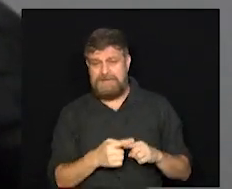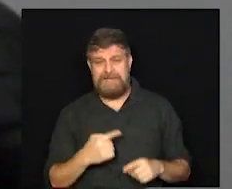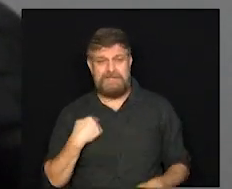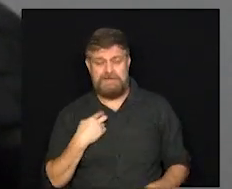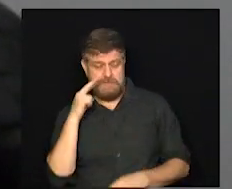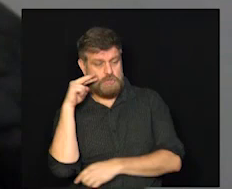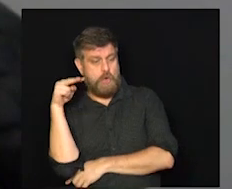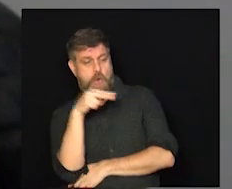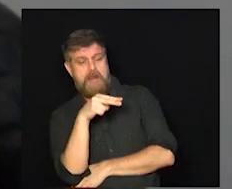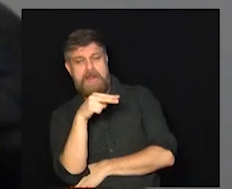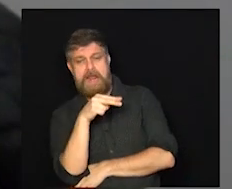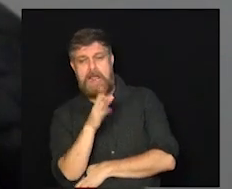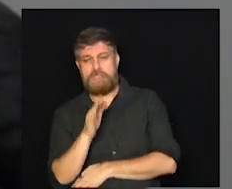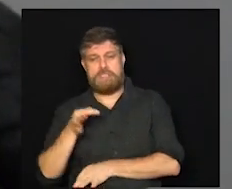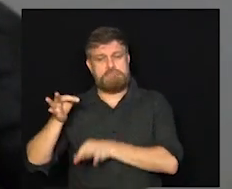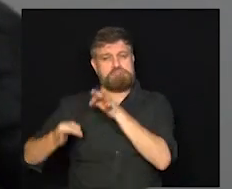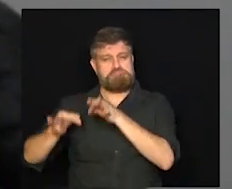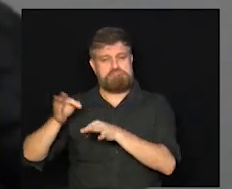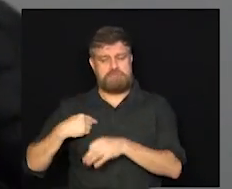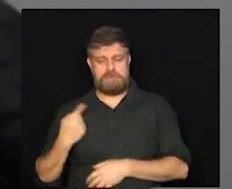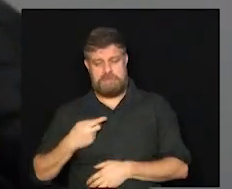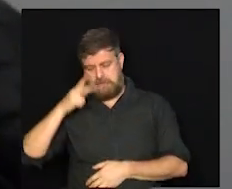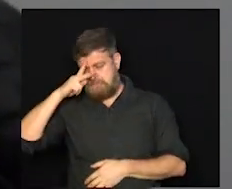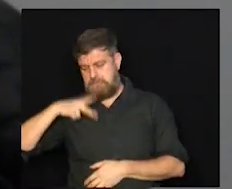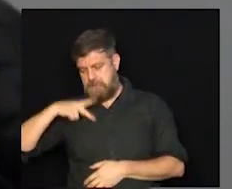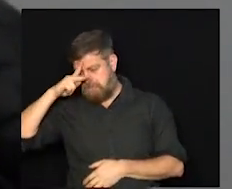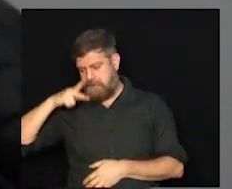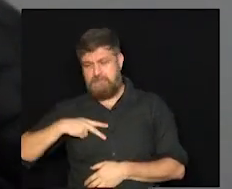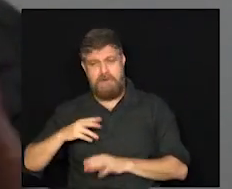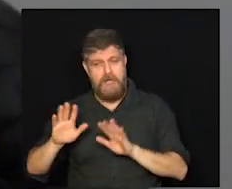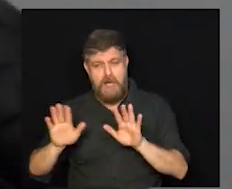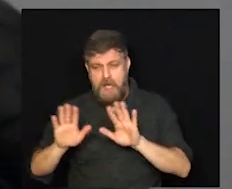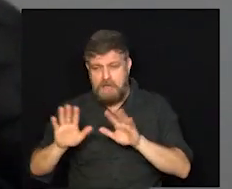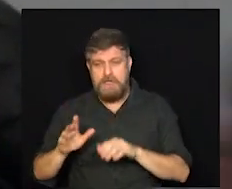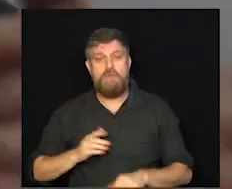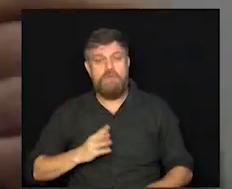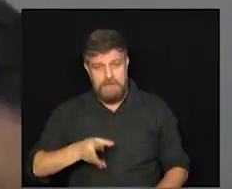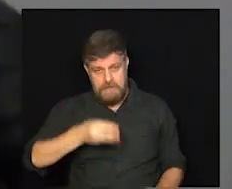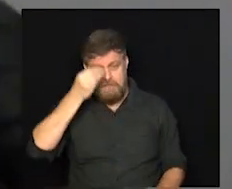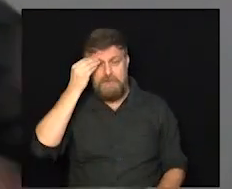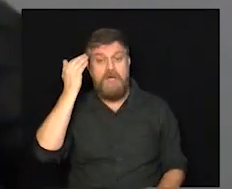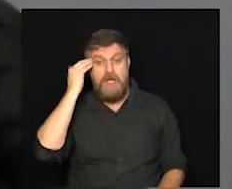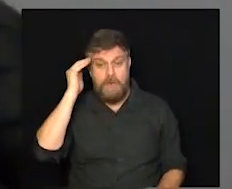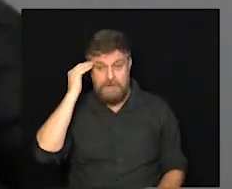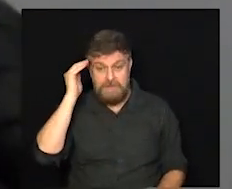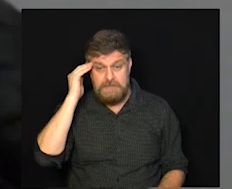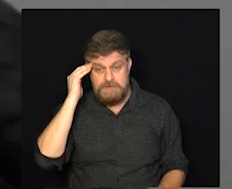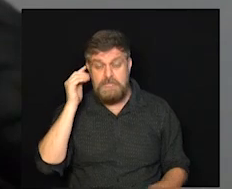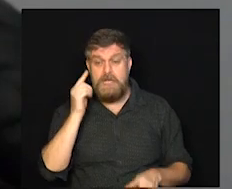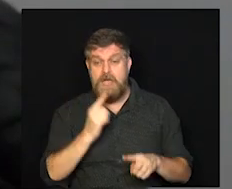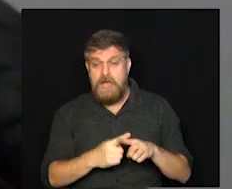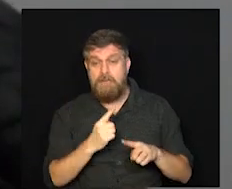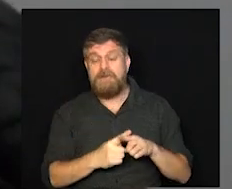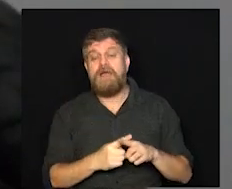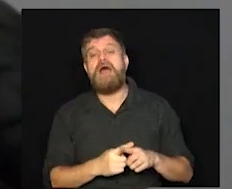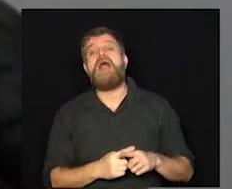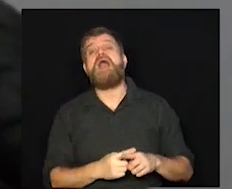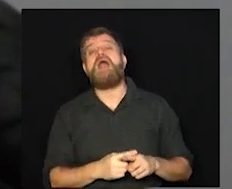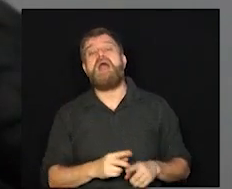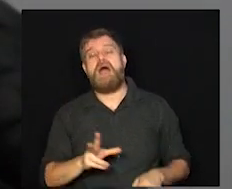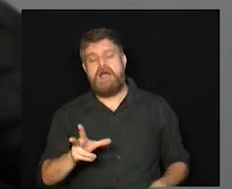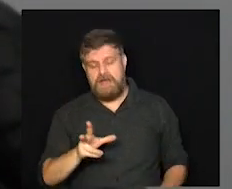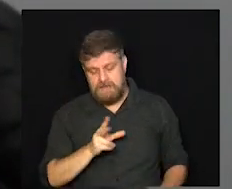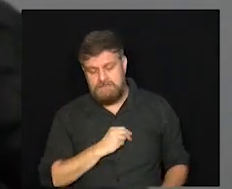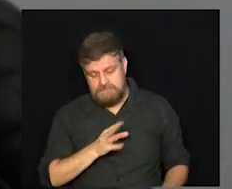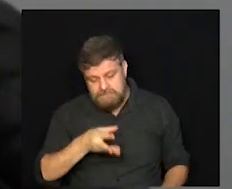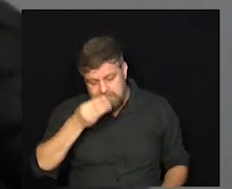olhando para a nossa mão aqui trabalhando. Eu entendi muito bem como ela colocou e por que